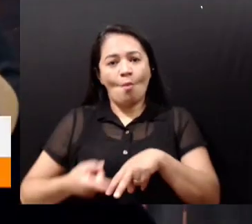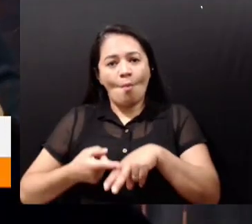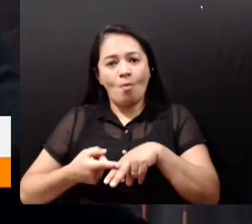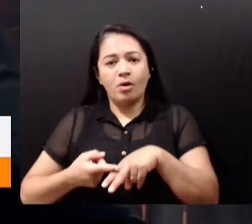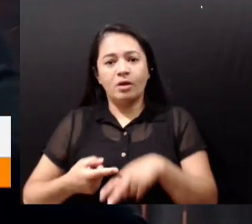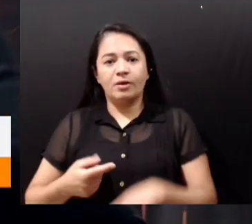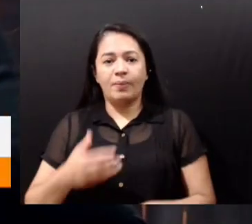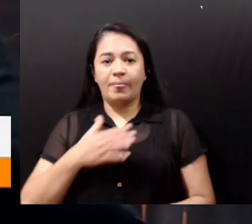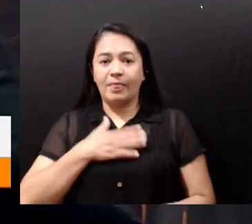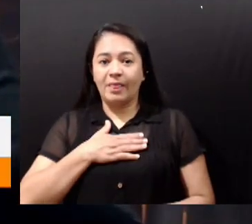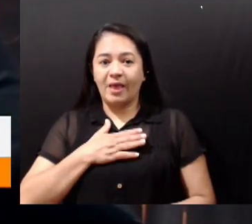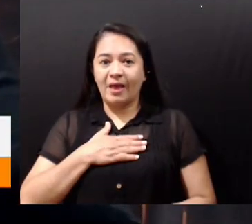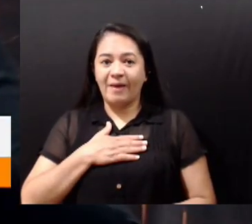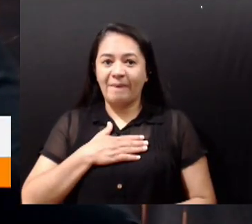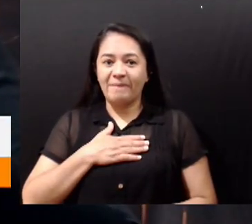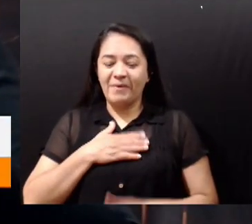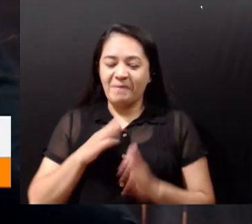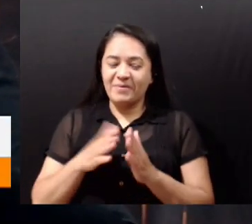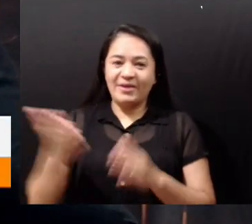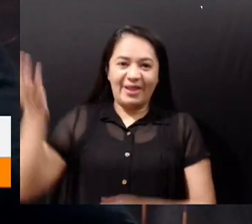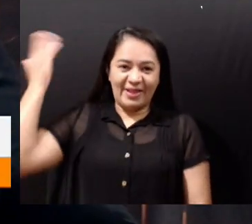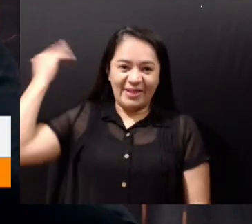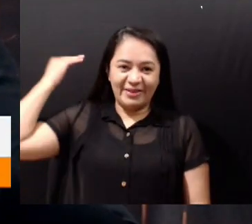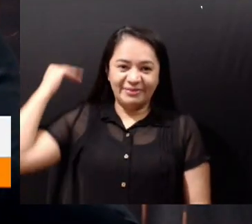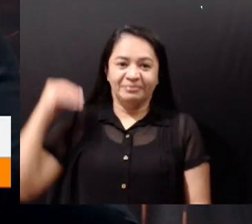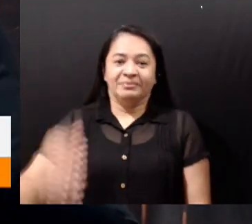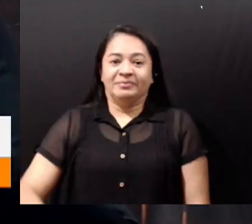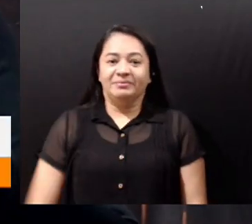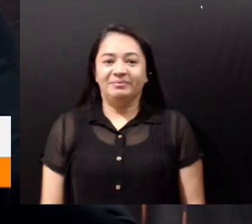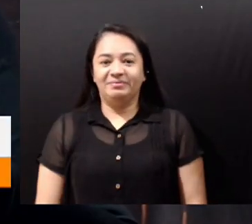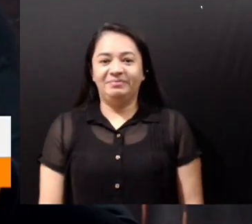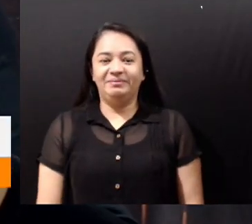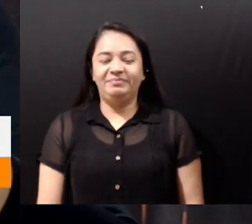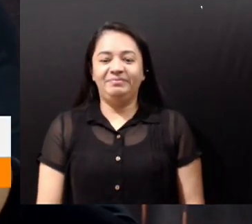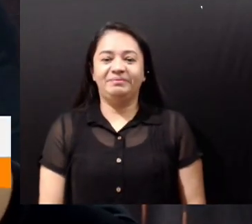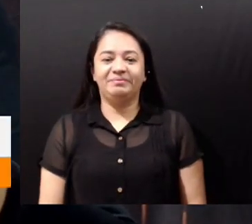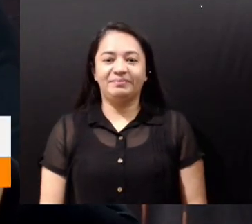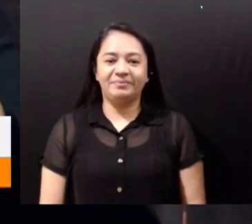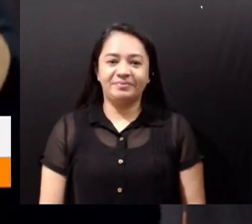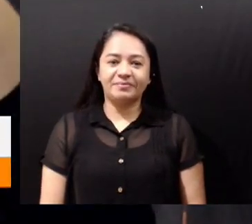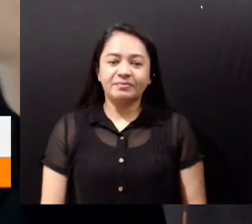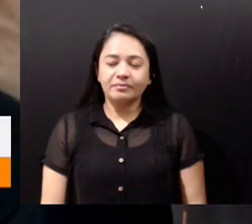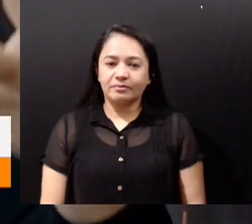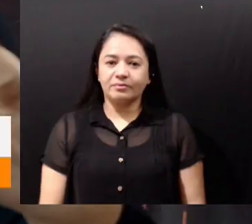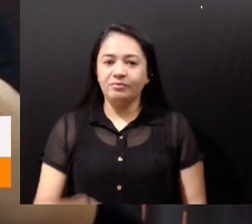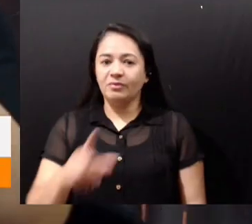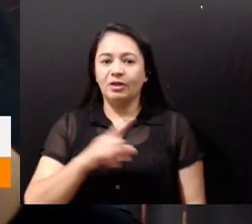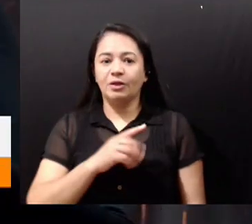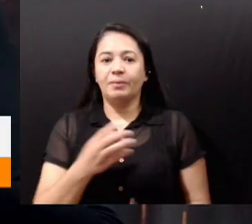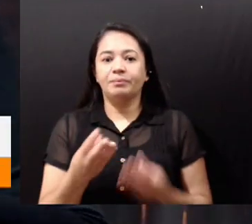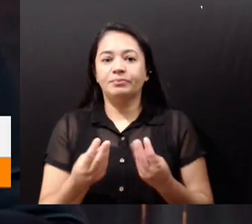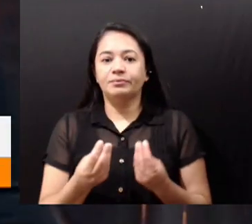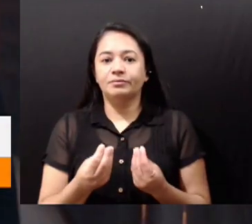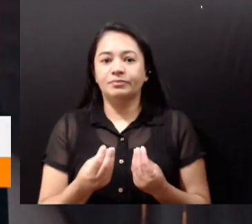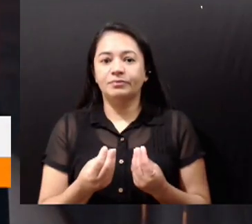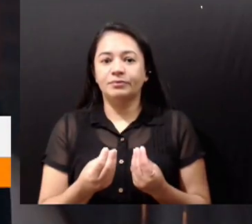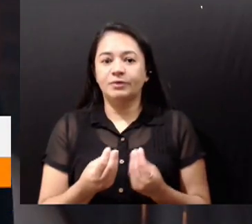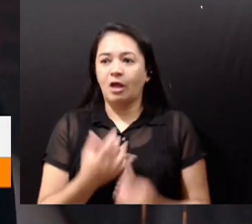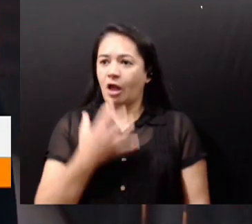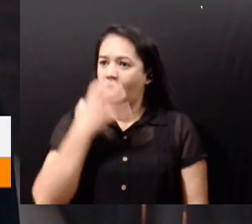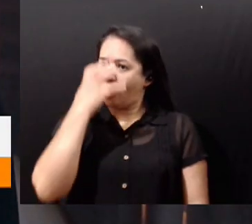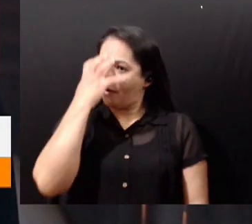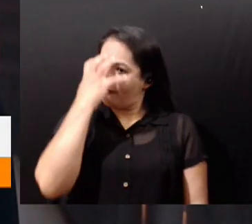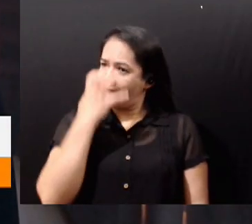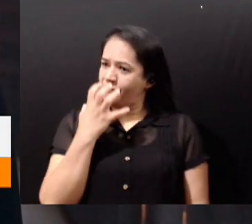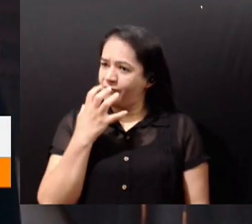minha época, né, aquela frase que a gente adora, você tinha muito, era muito feio, era muito escondido você